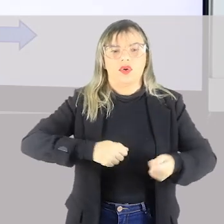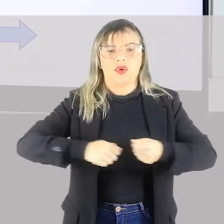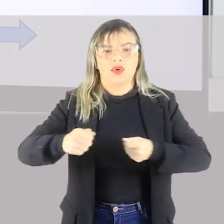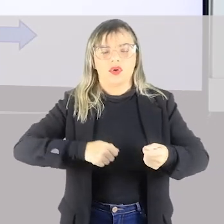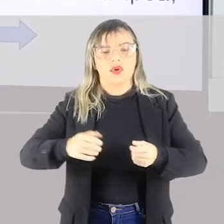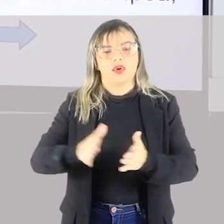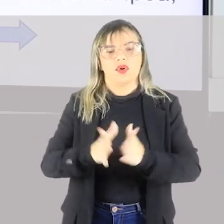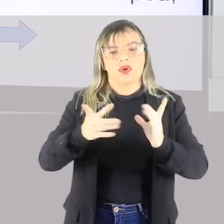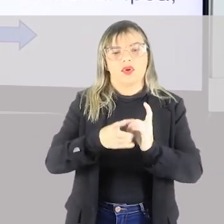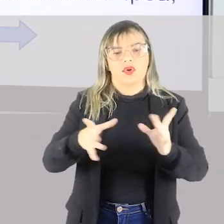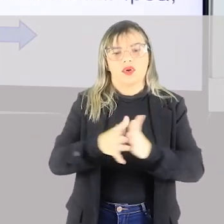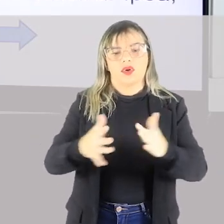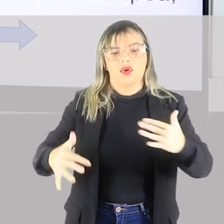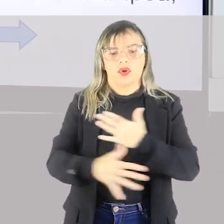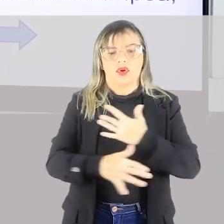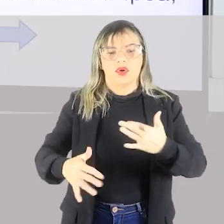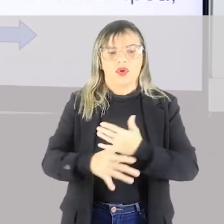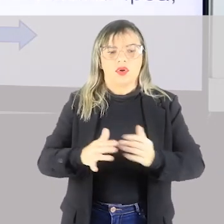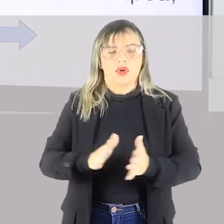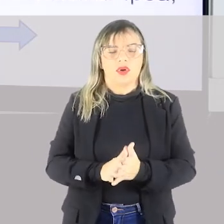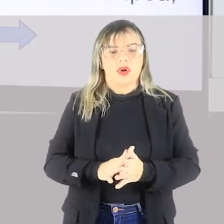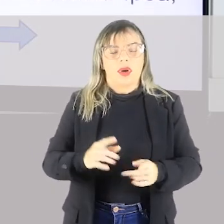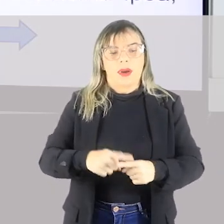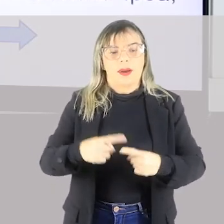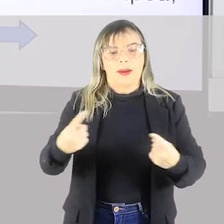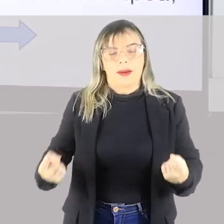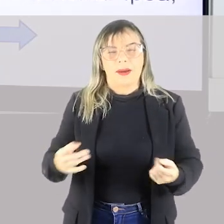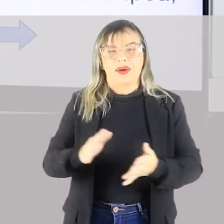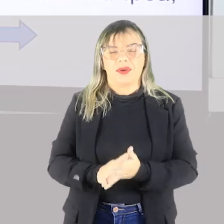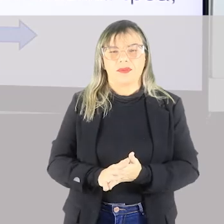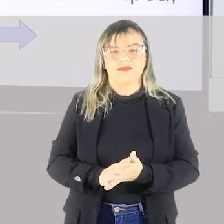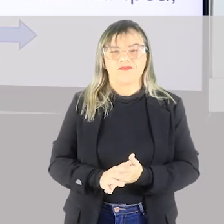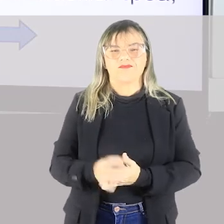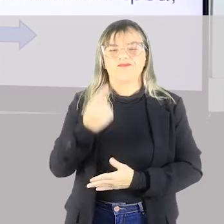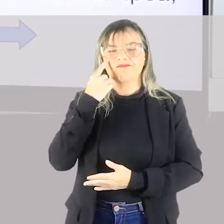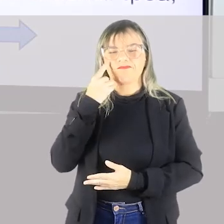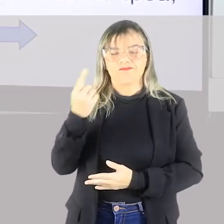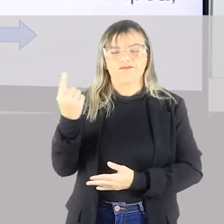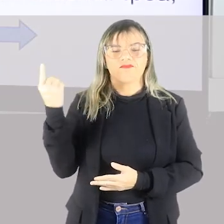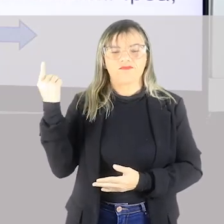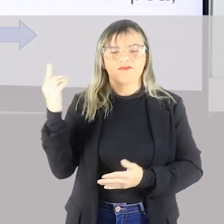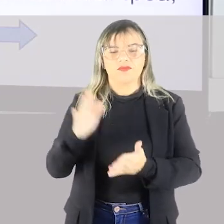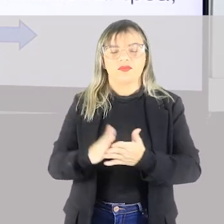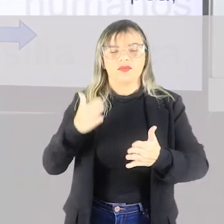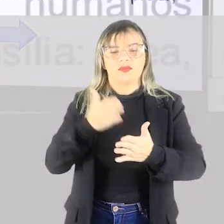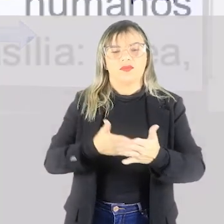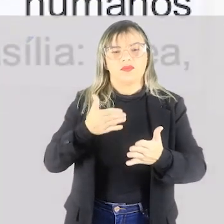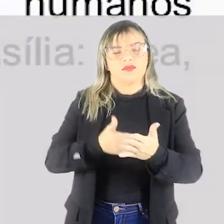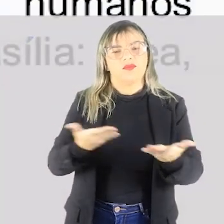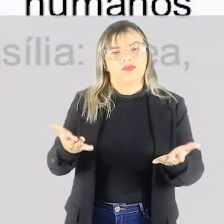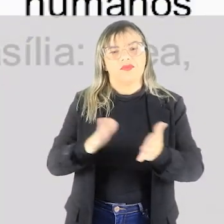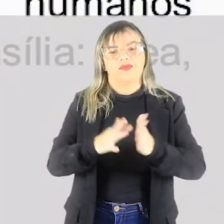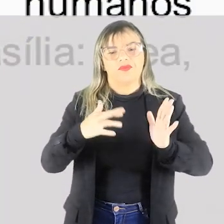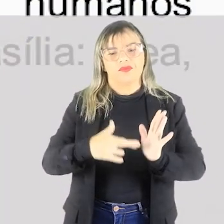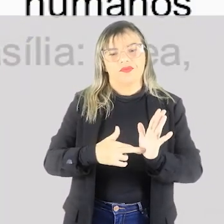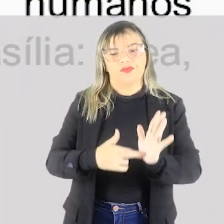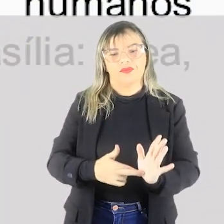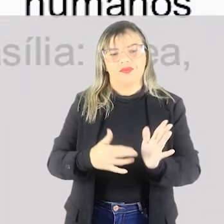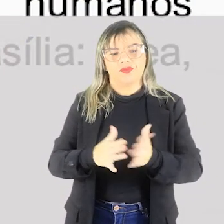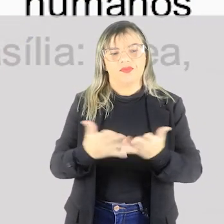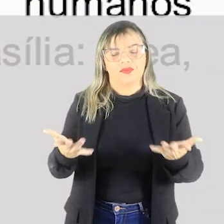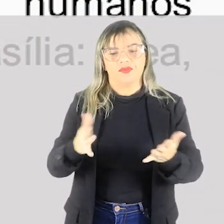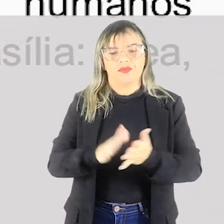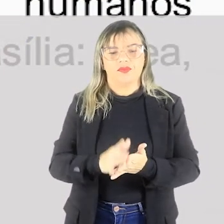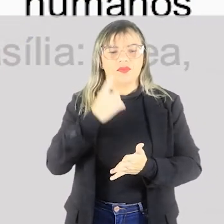cidade. No entanto, é notório o limite à representação